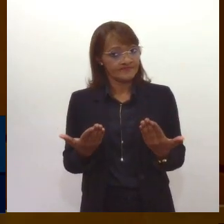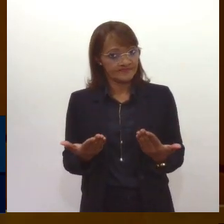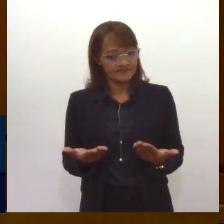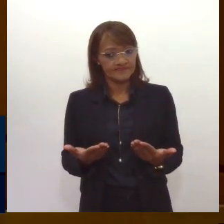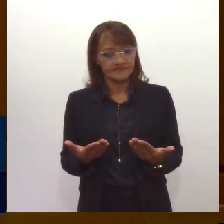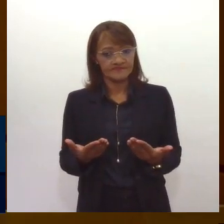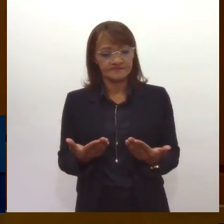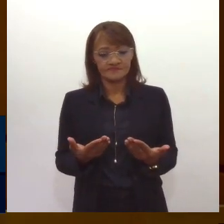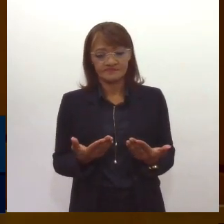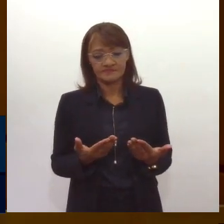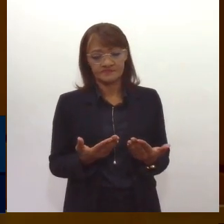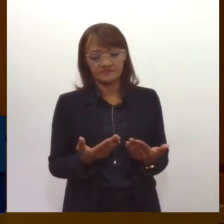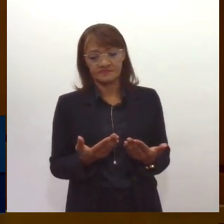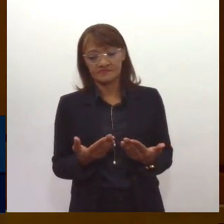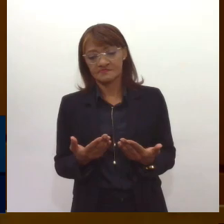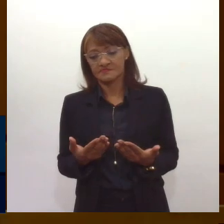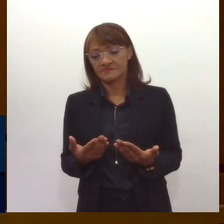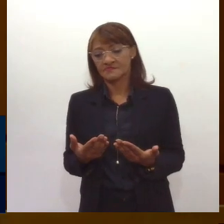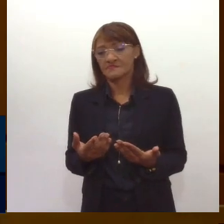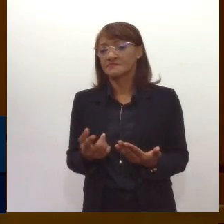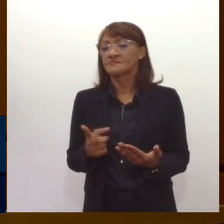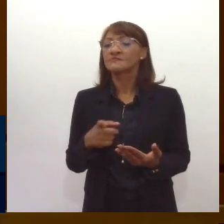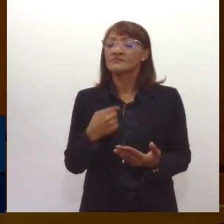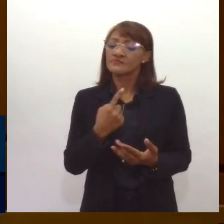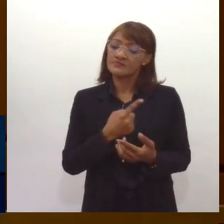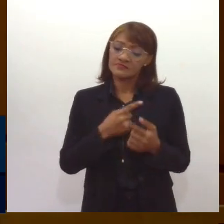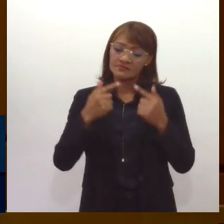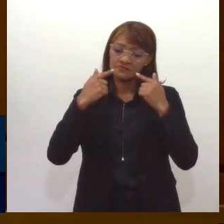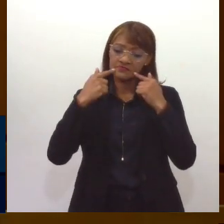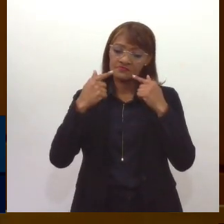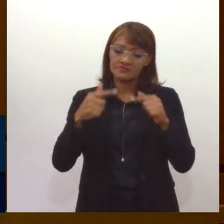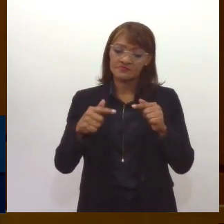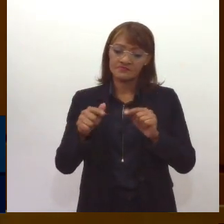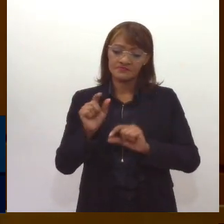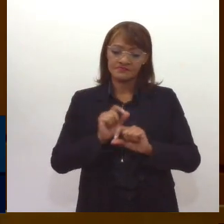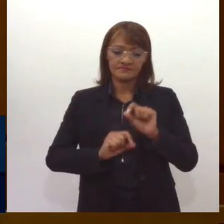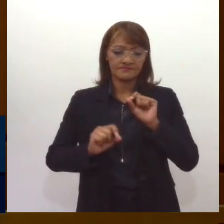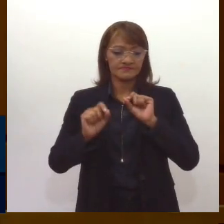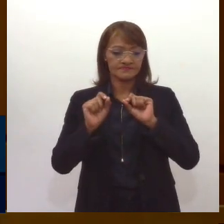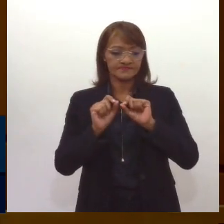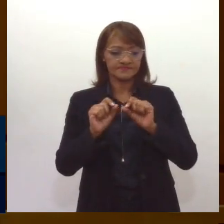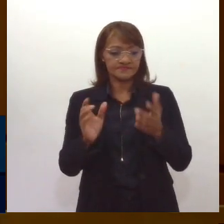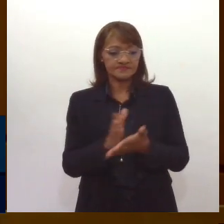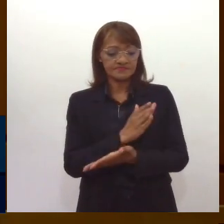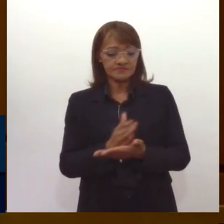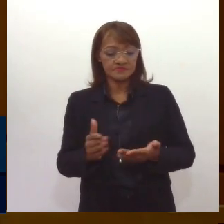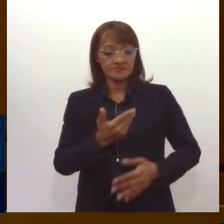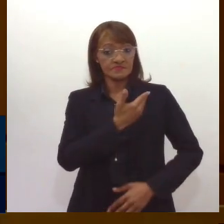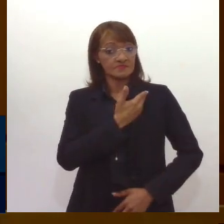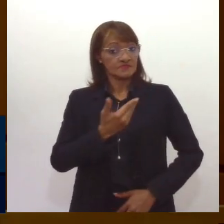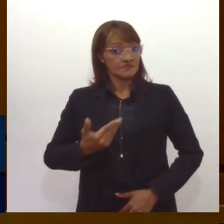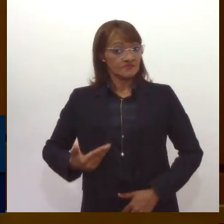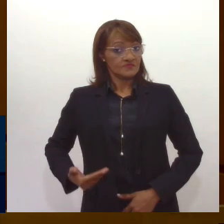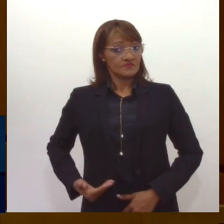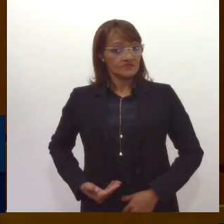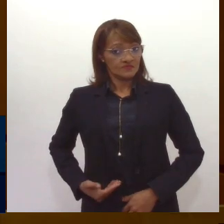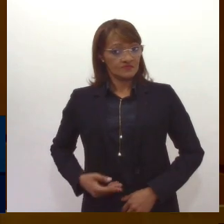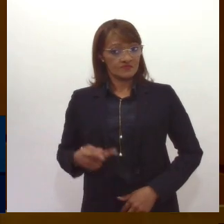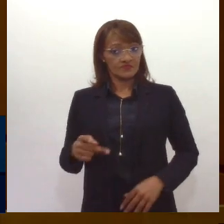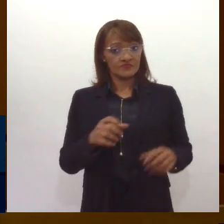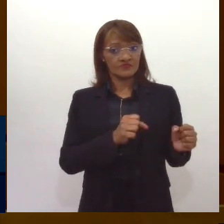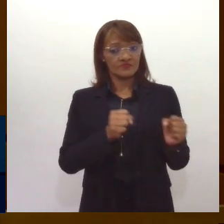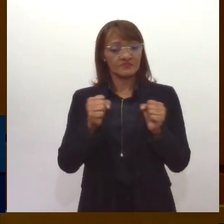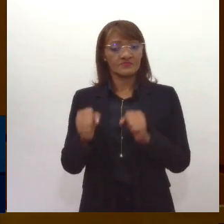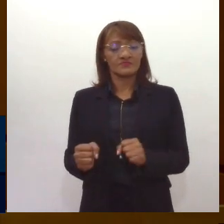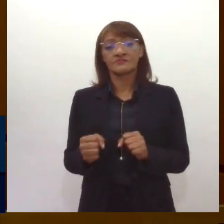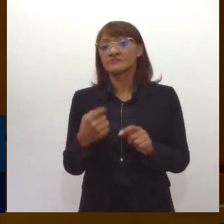uma crítica em relação a certos governos que chegam no poder, é justamente porque certos